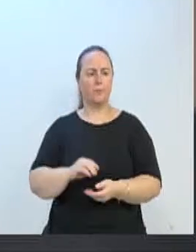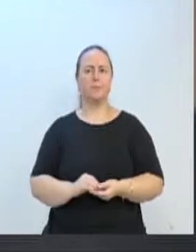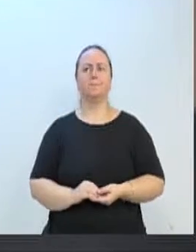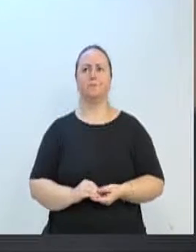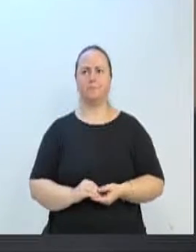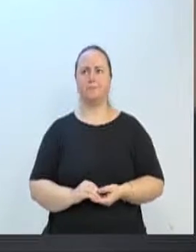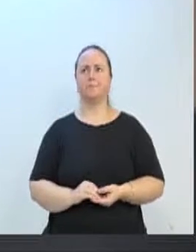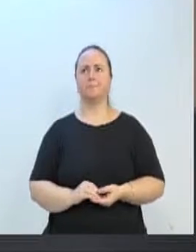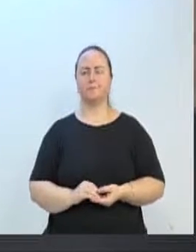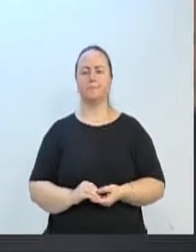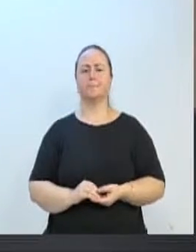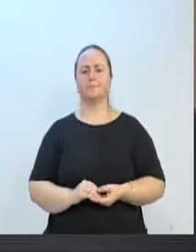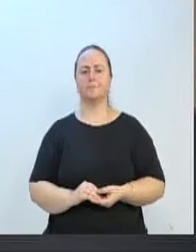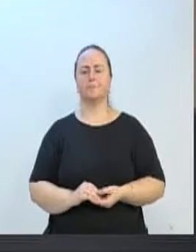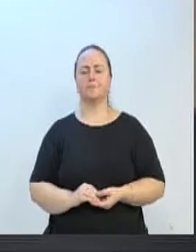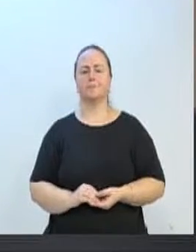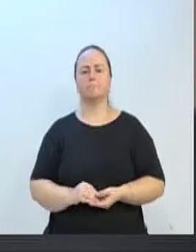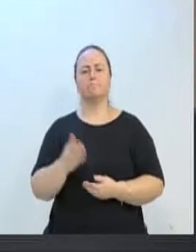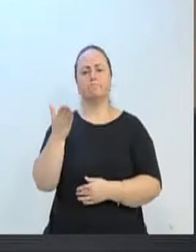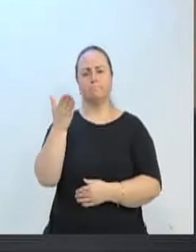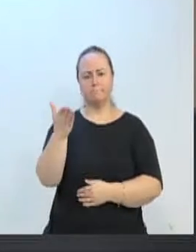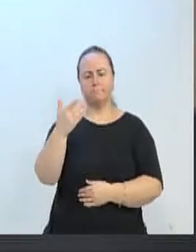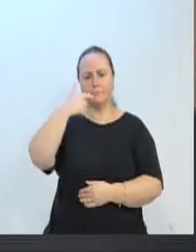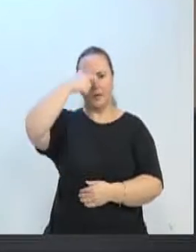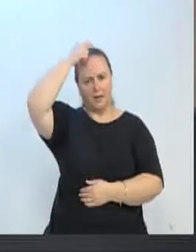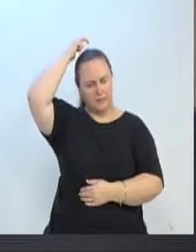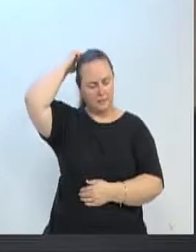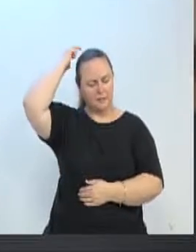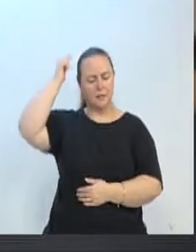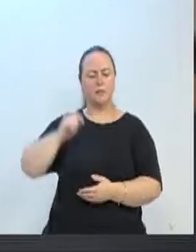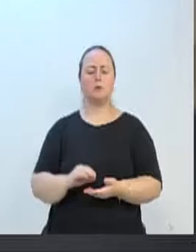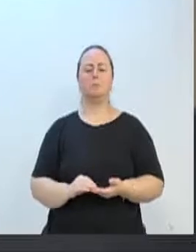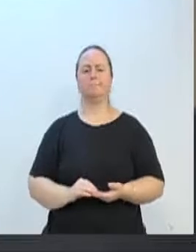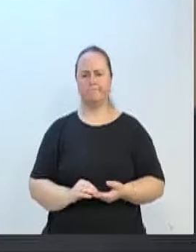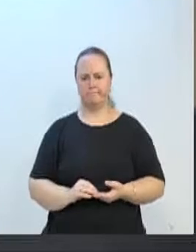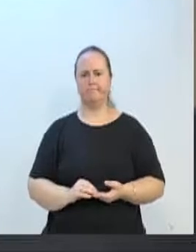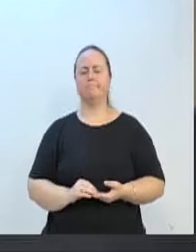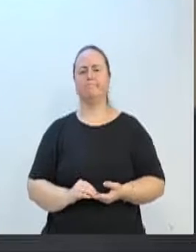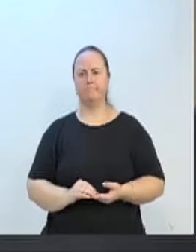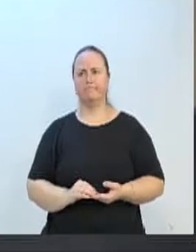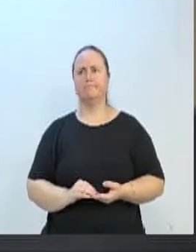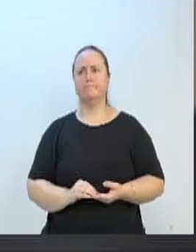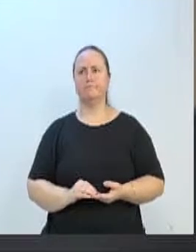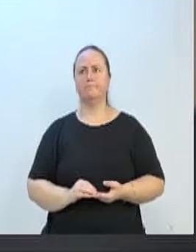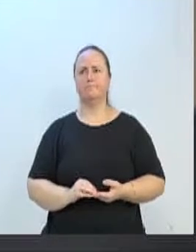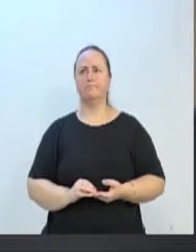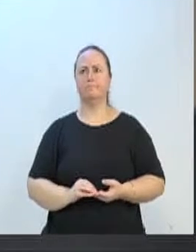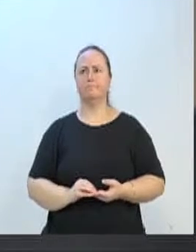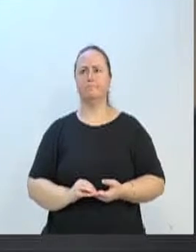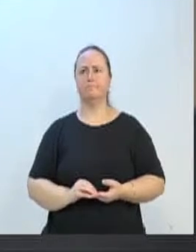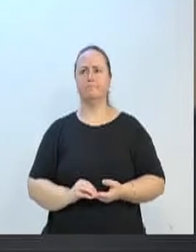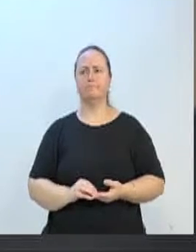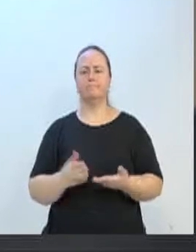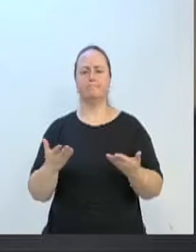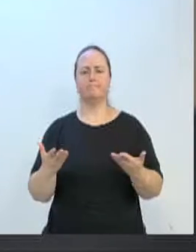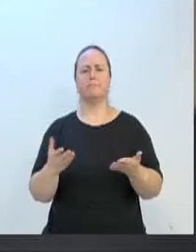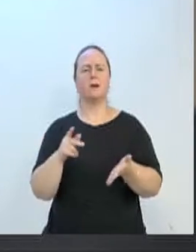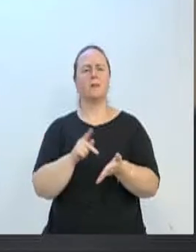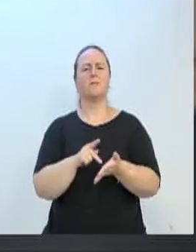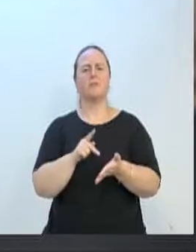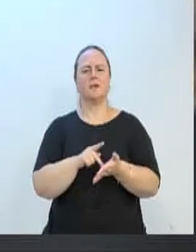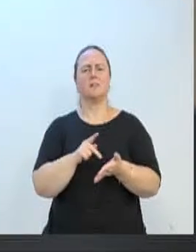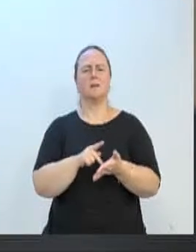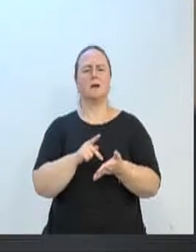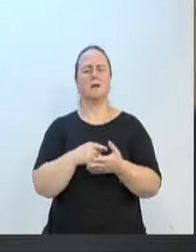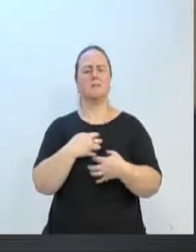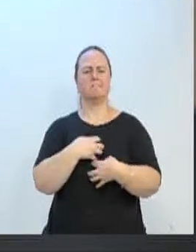Adriano, parabéns por trazer essa situação. Não deveria estar usando a tribuna para falar sobre